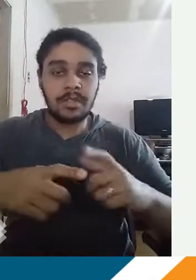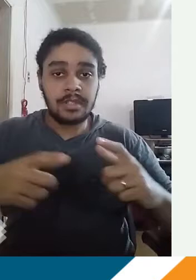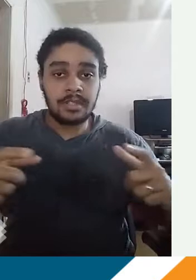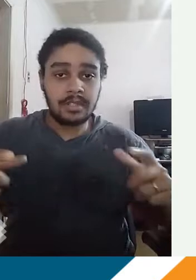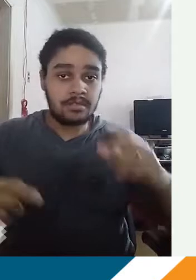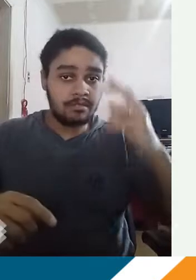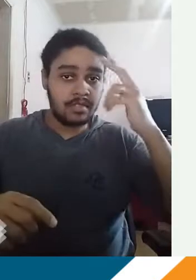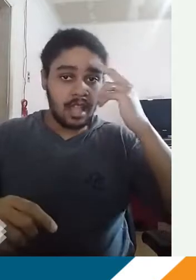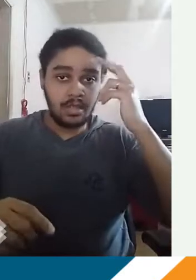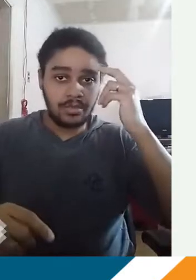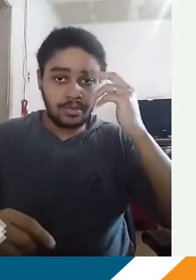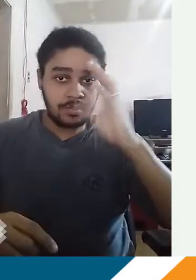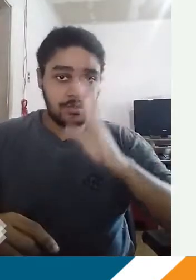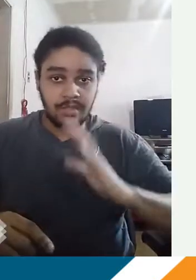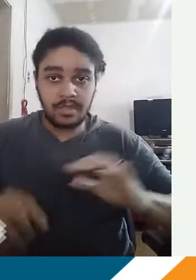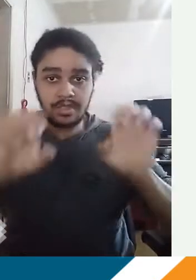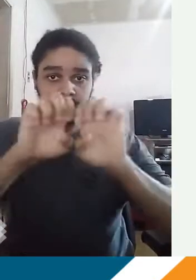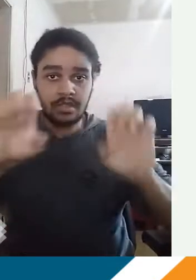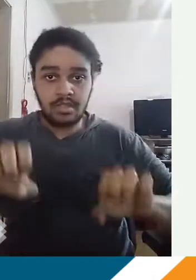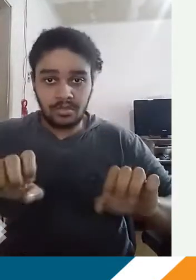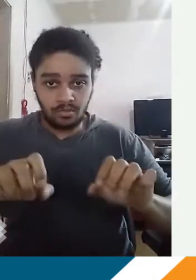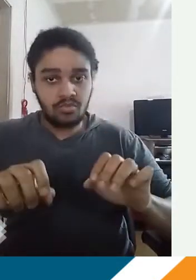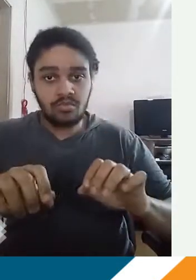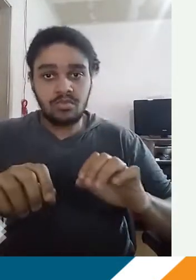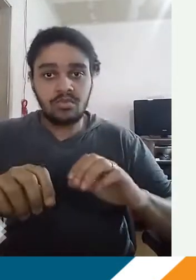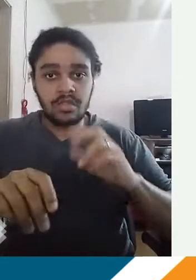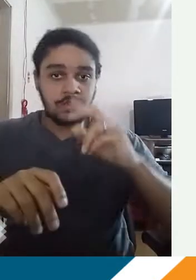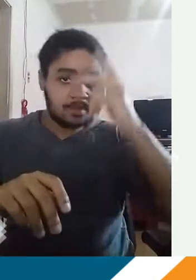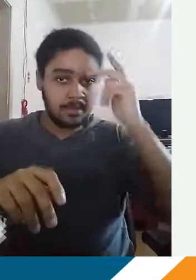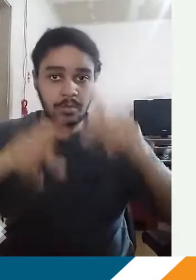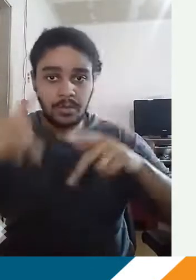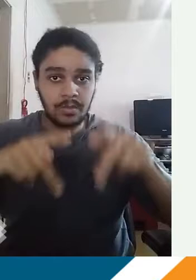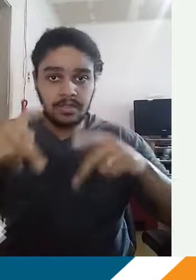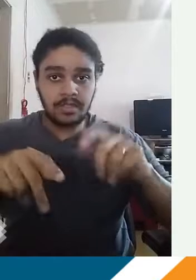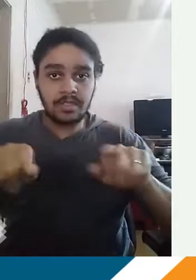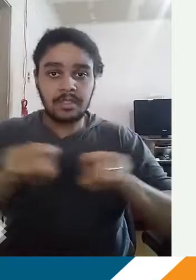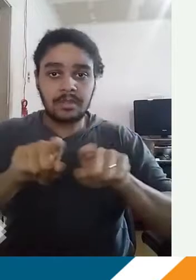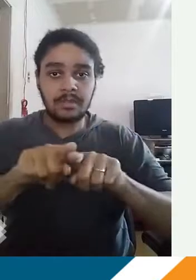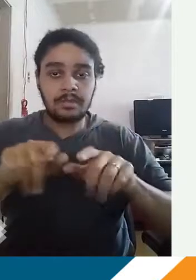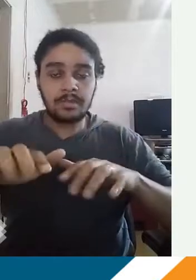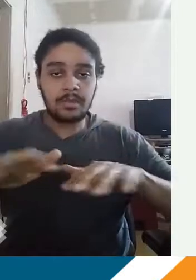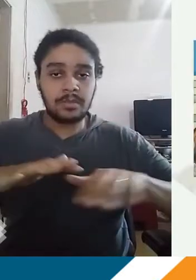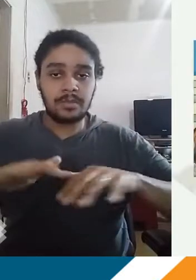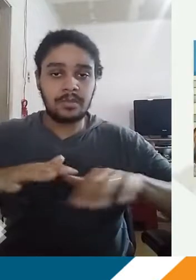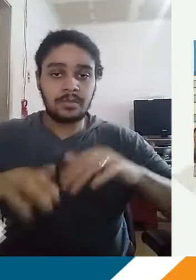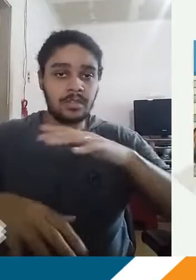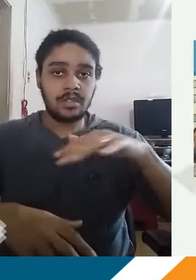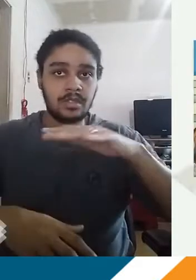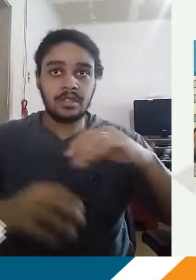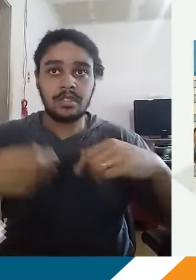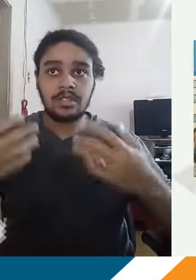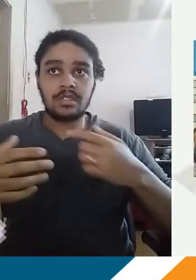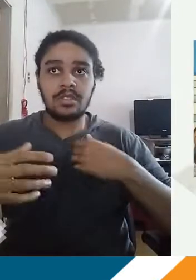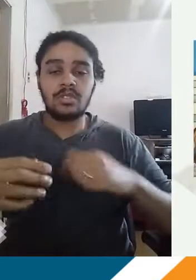brasileira, a estrutura da população e, por último, a distribuição e a mobilidade espacial. Então,